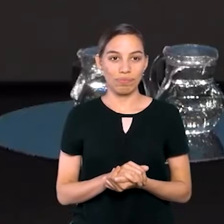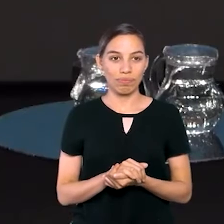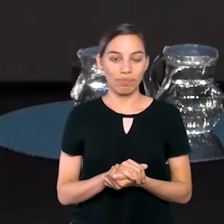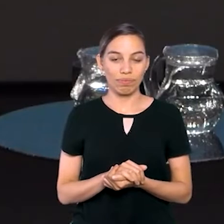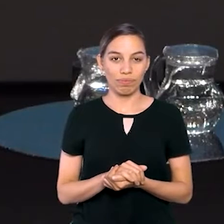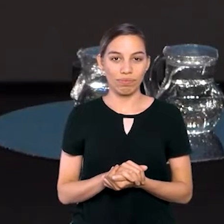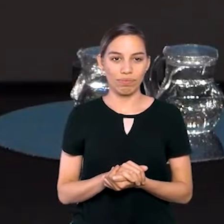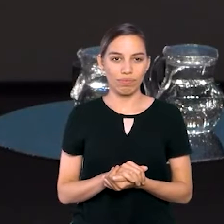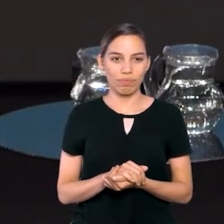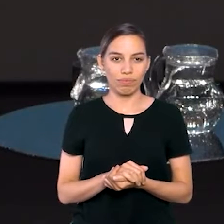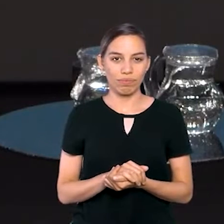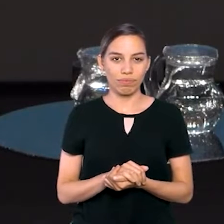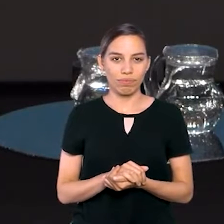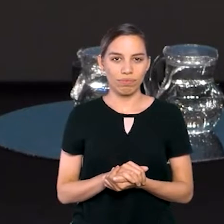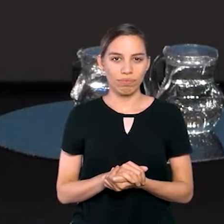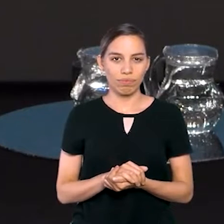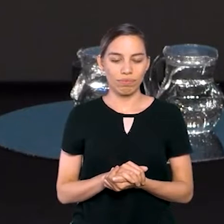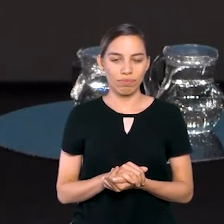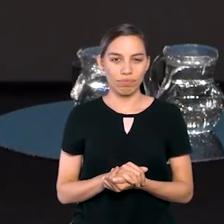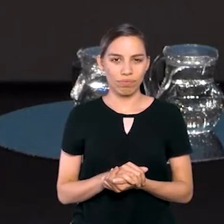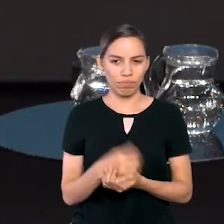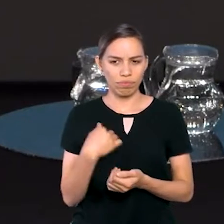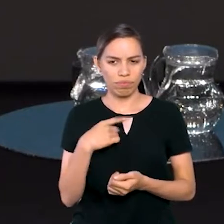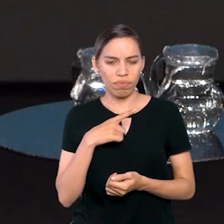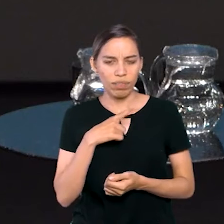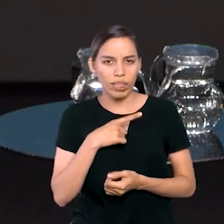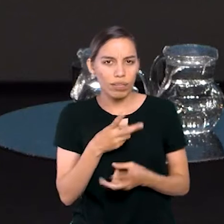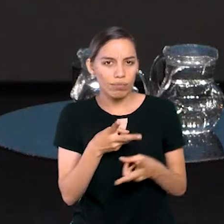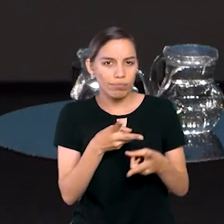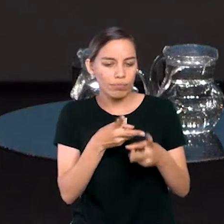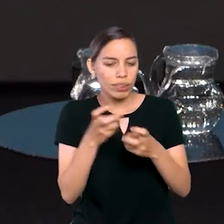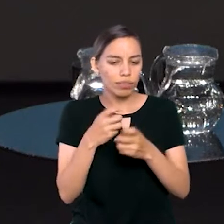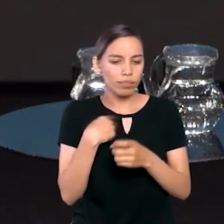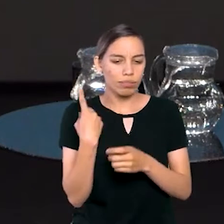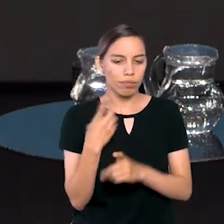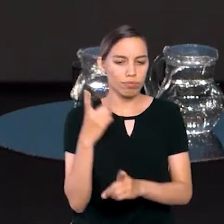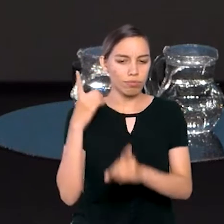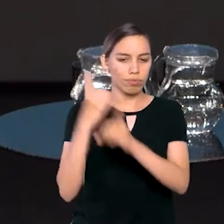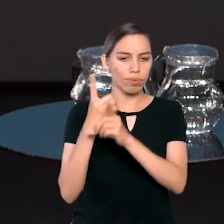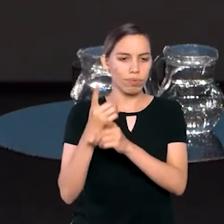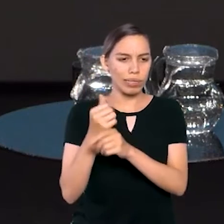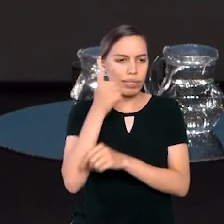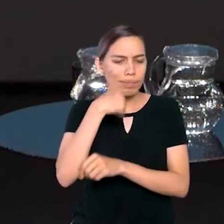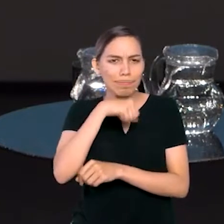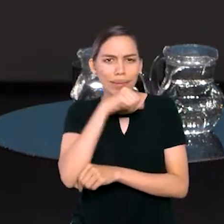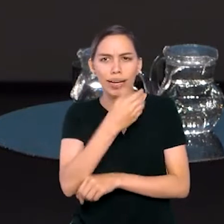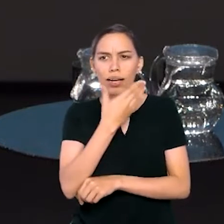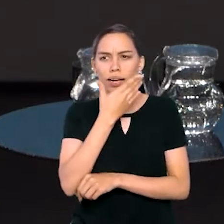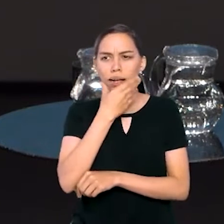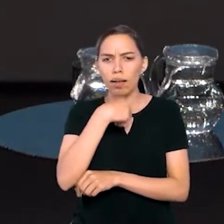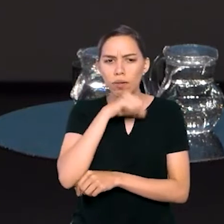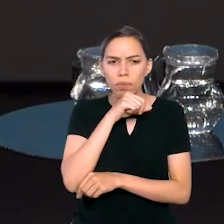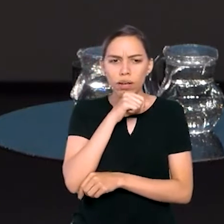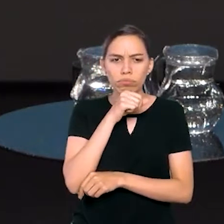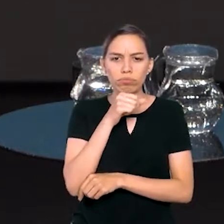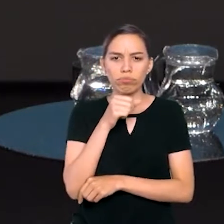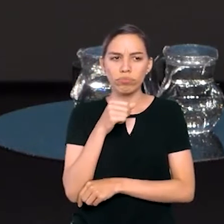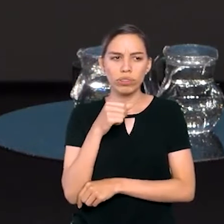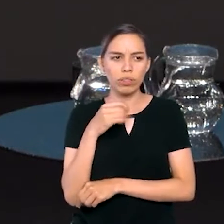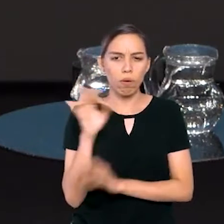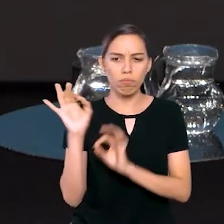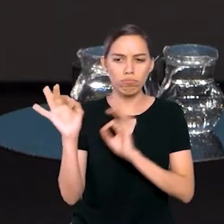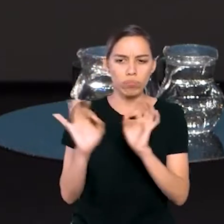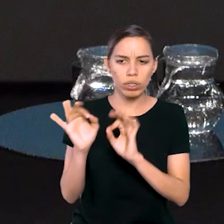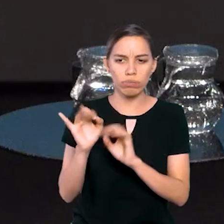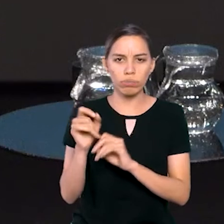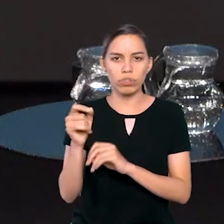eu tenho notado que nos nossos encontros, as mães, os pais, dão um jeito